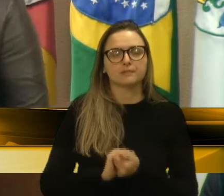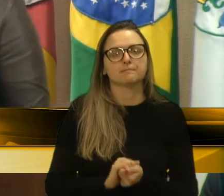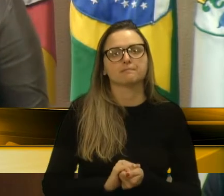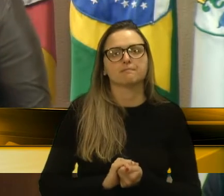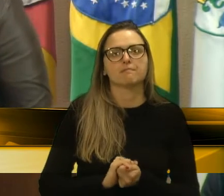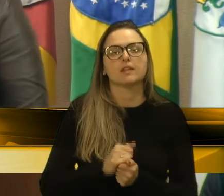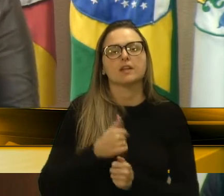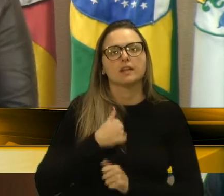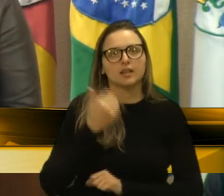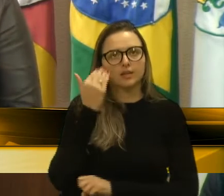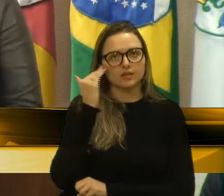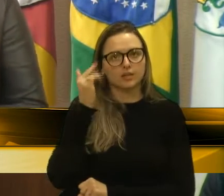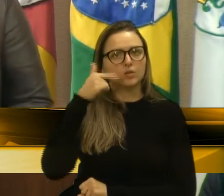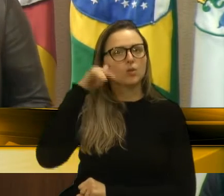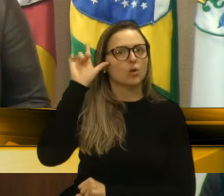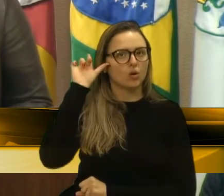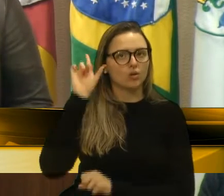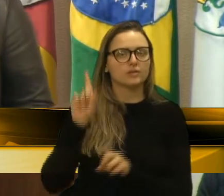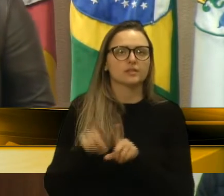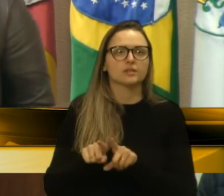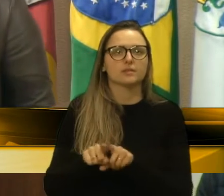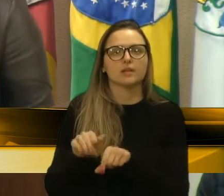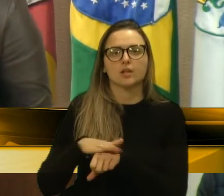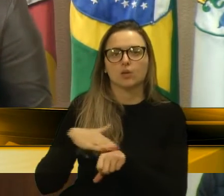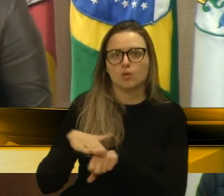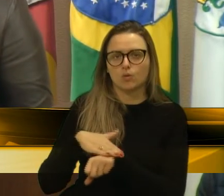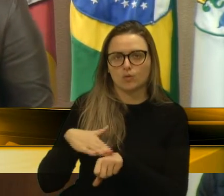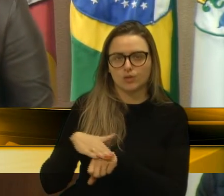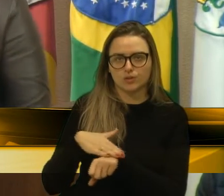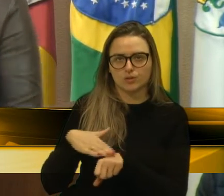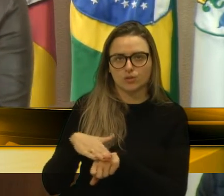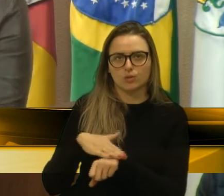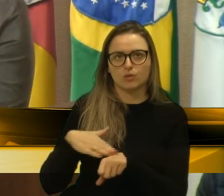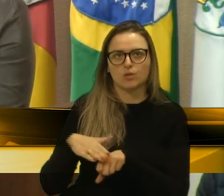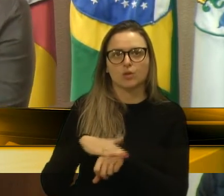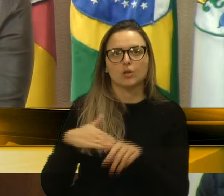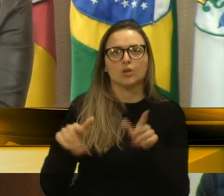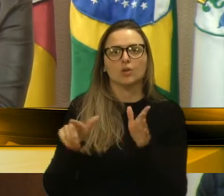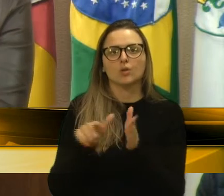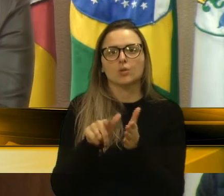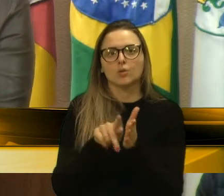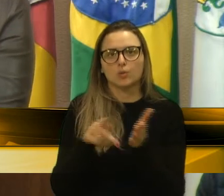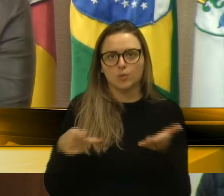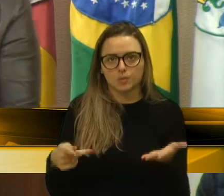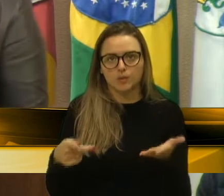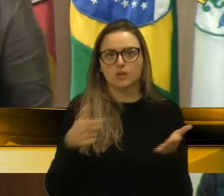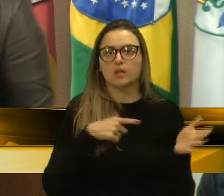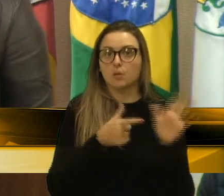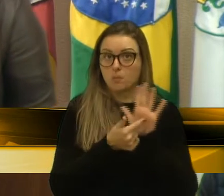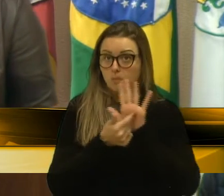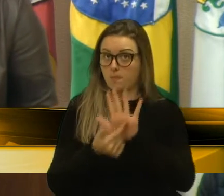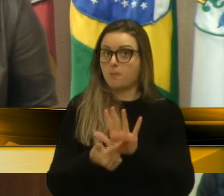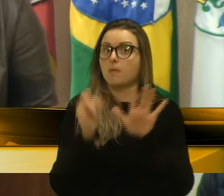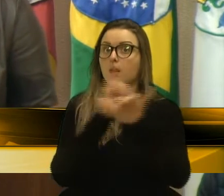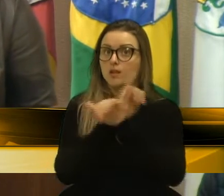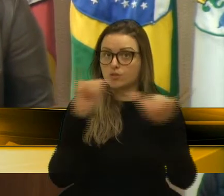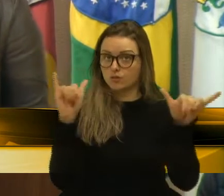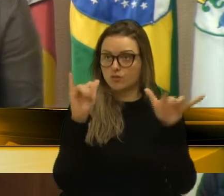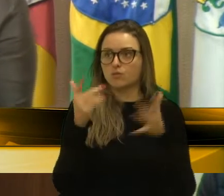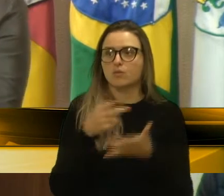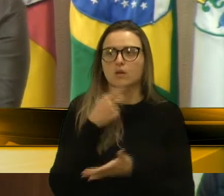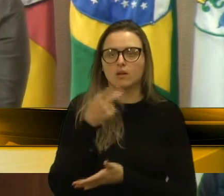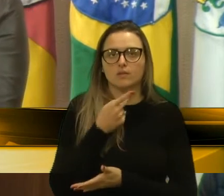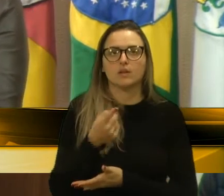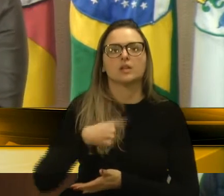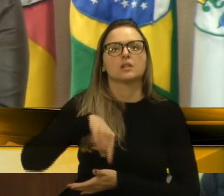Eu entendo, a gente ontem ainda estivemos conversando com o jornal Pioneiro para trazer a público essa manifestação. A gente